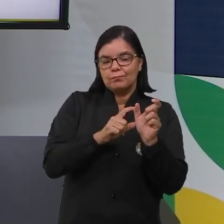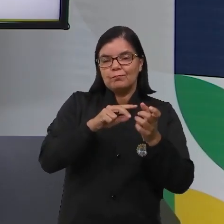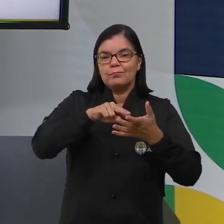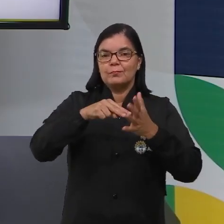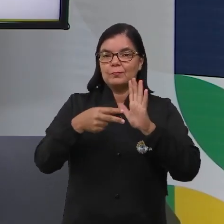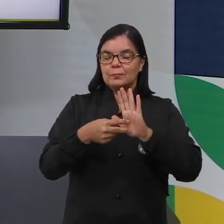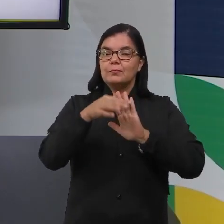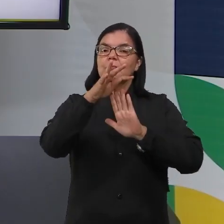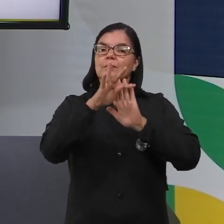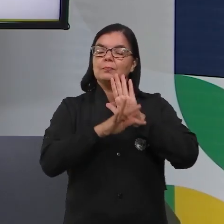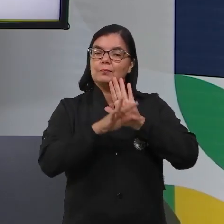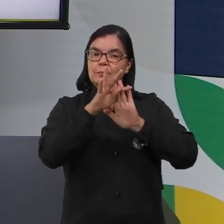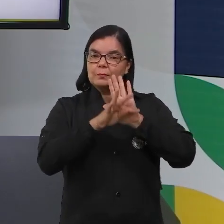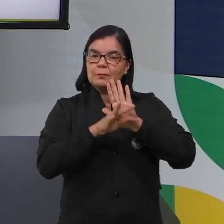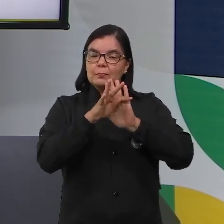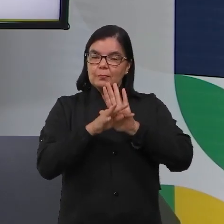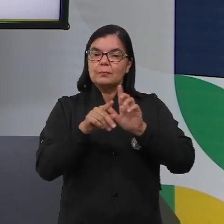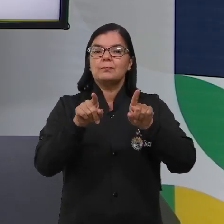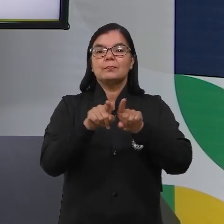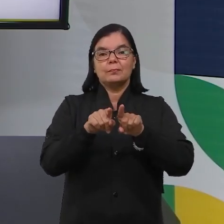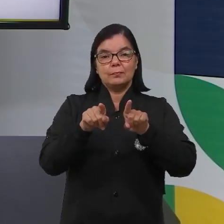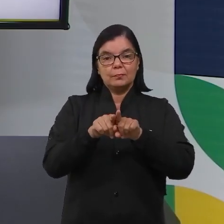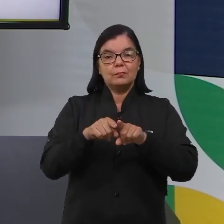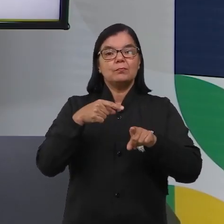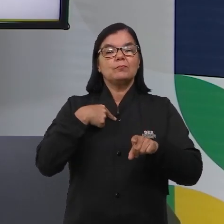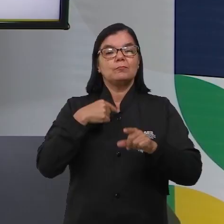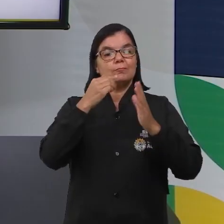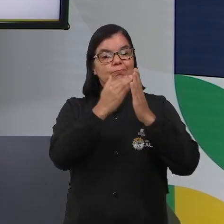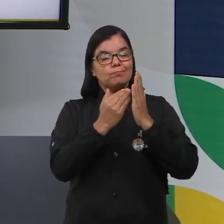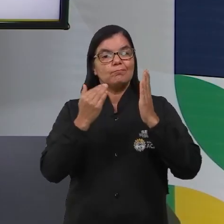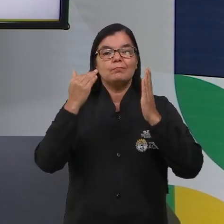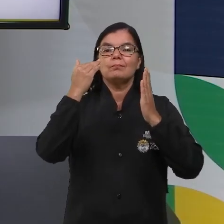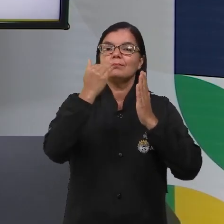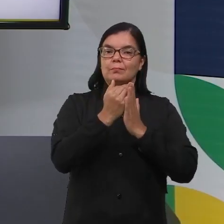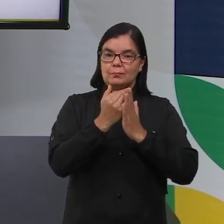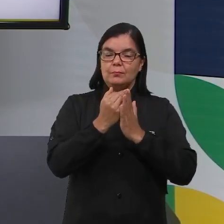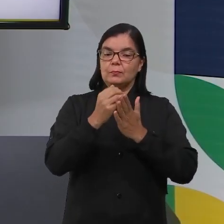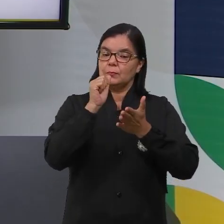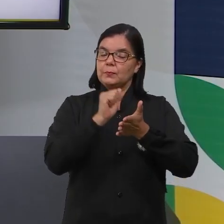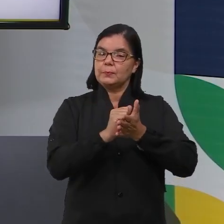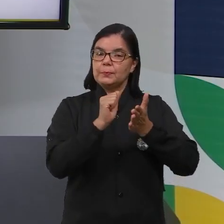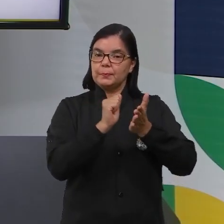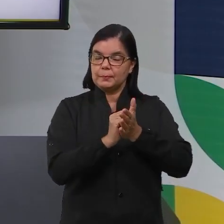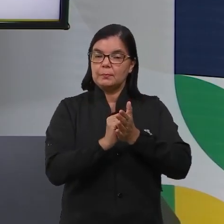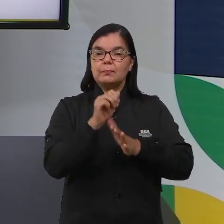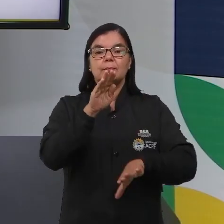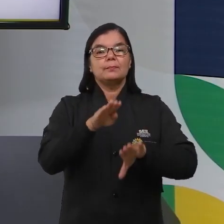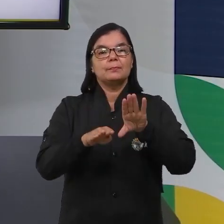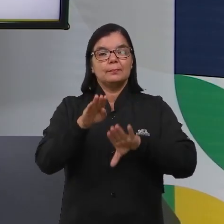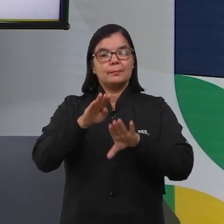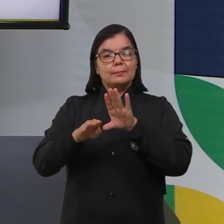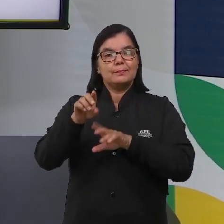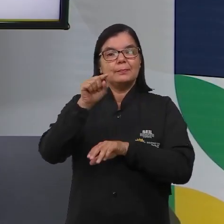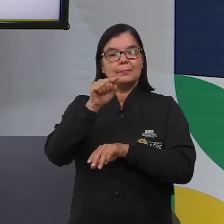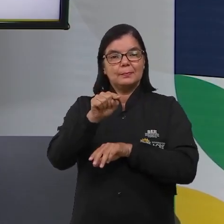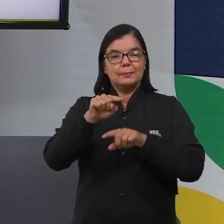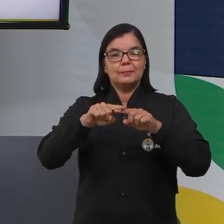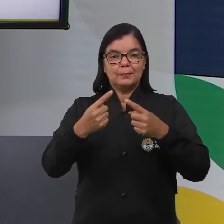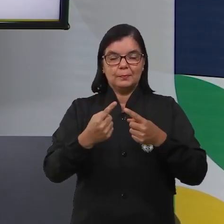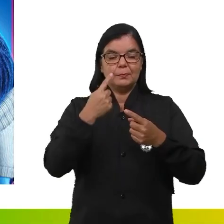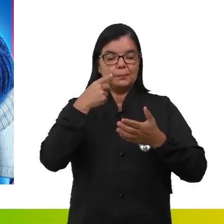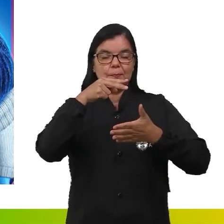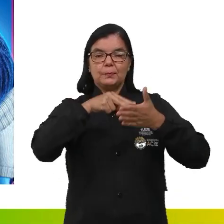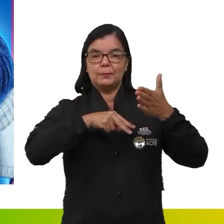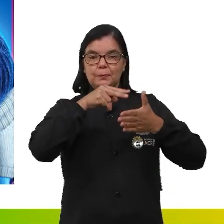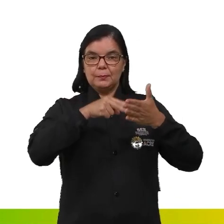texto, nós falamos aí dessa função que vai muito além do que está escrito e que depende de você, enquanto